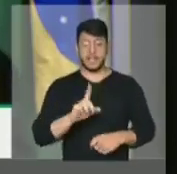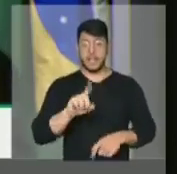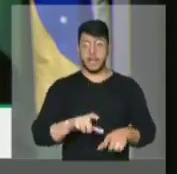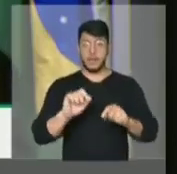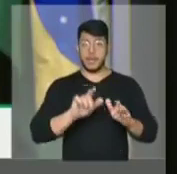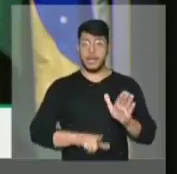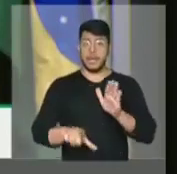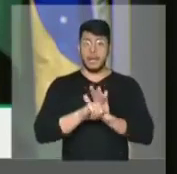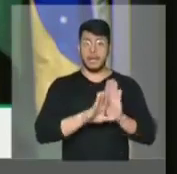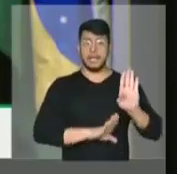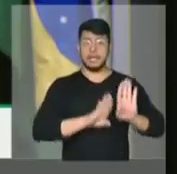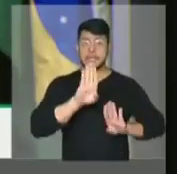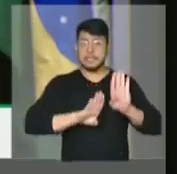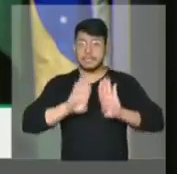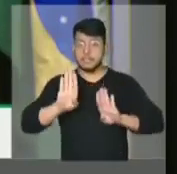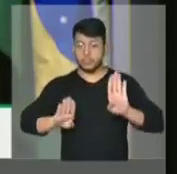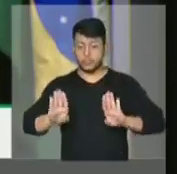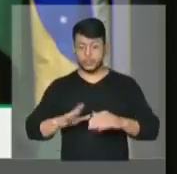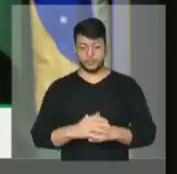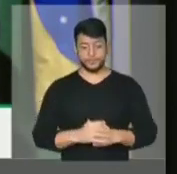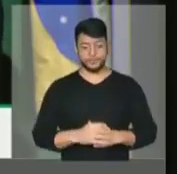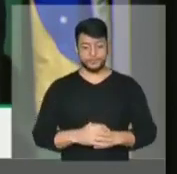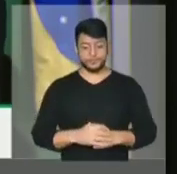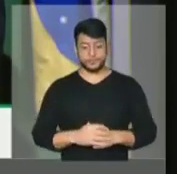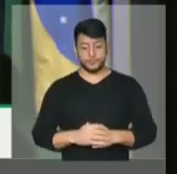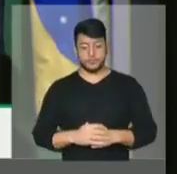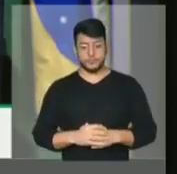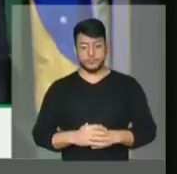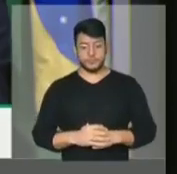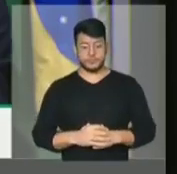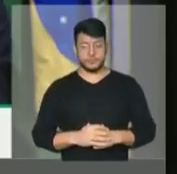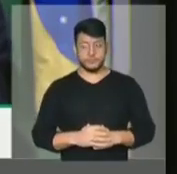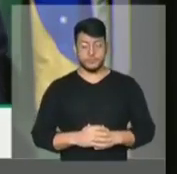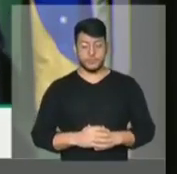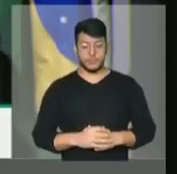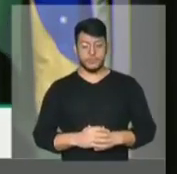de licitações, que tantos